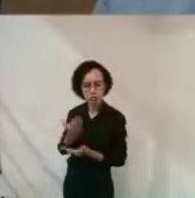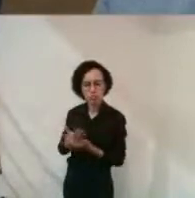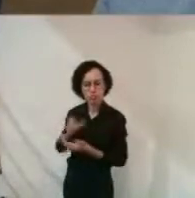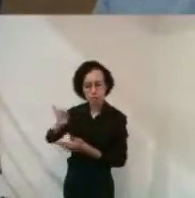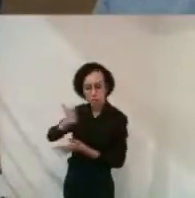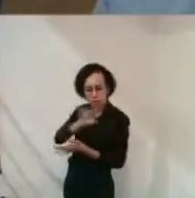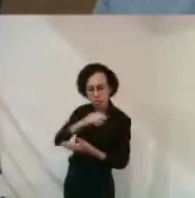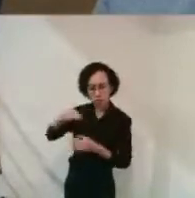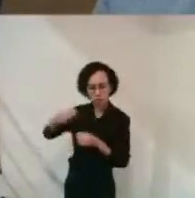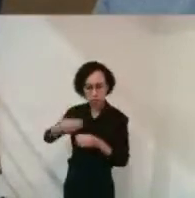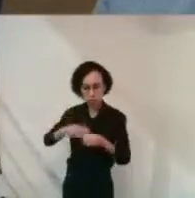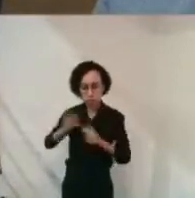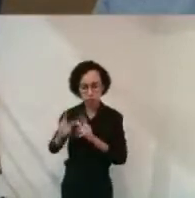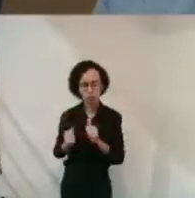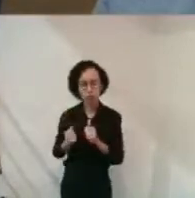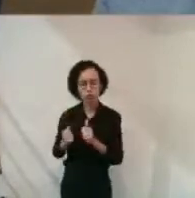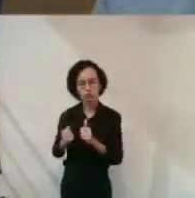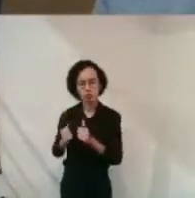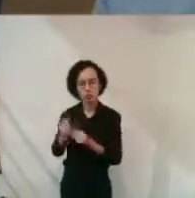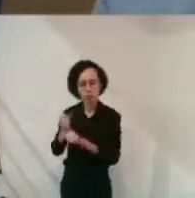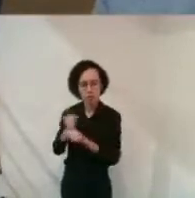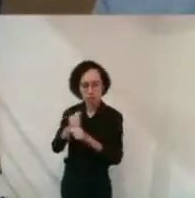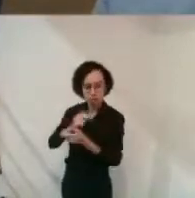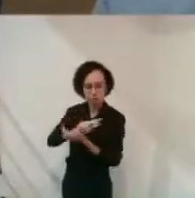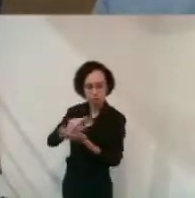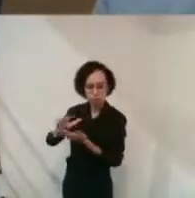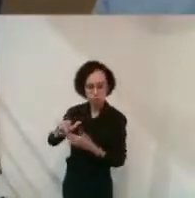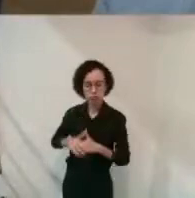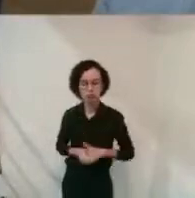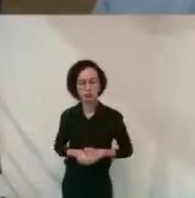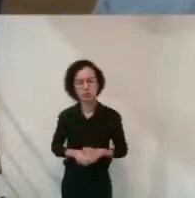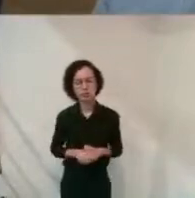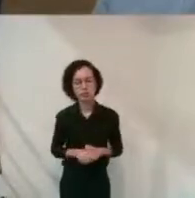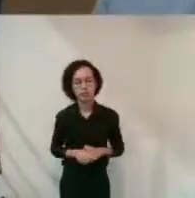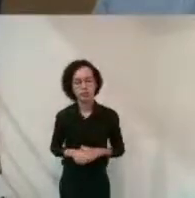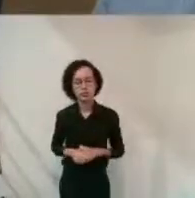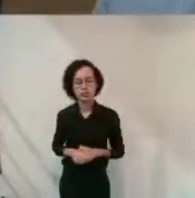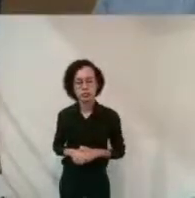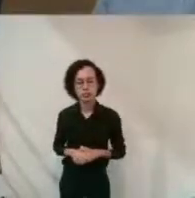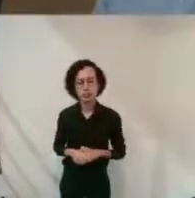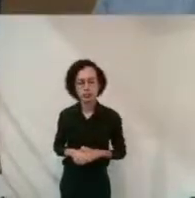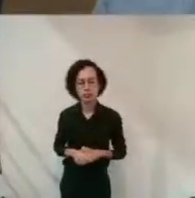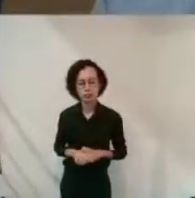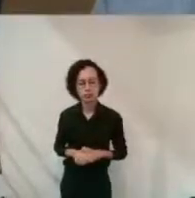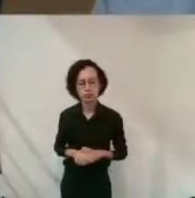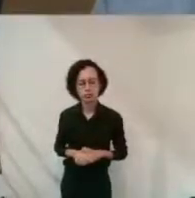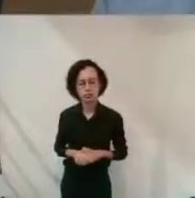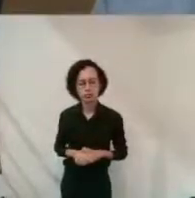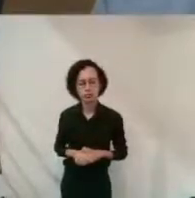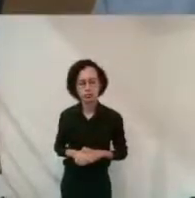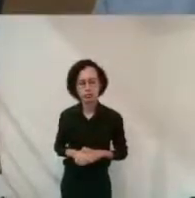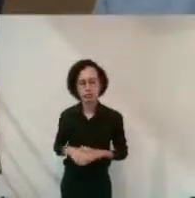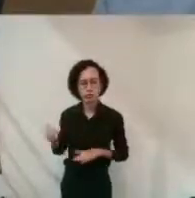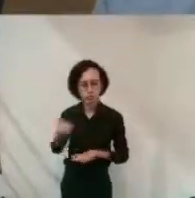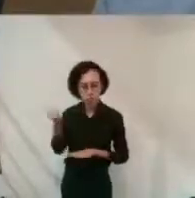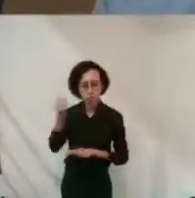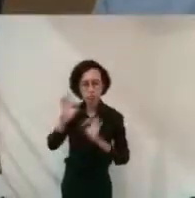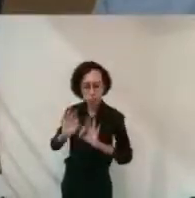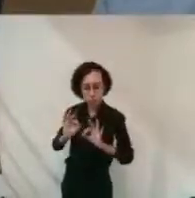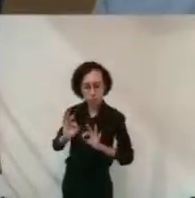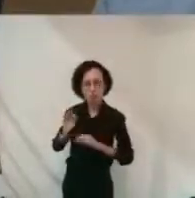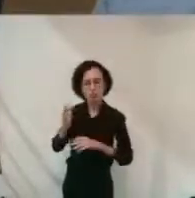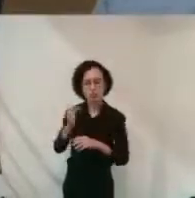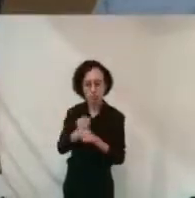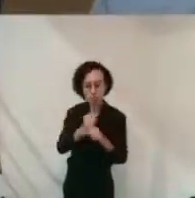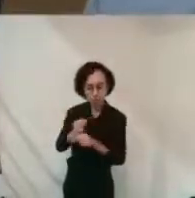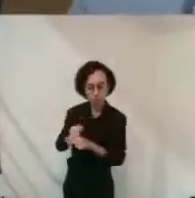dados que foram levantados pelo Ministério do Meio Ambiente como relevantes, e a gente considera muito relevantes mesmo aqueles dados, são muito